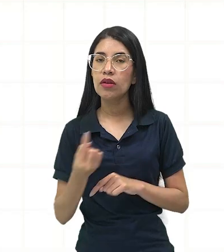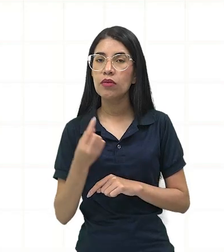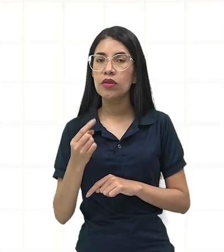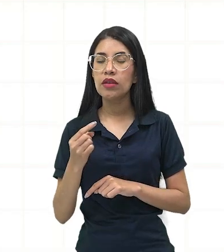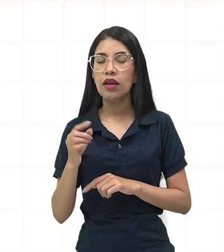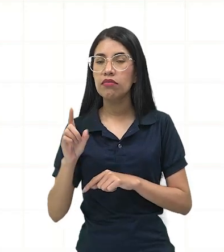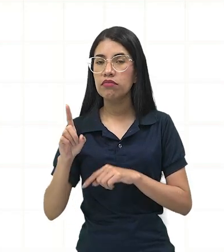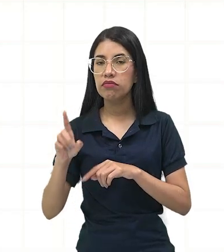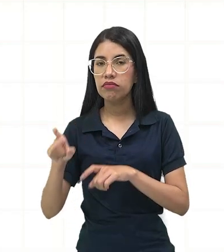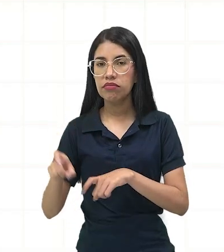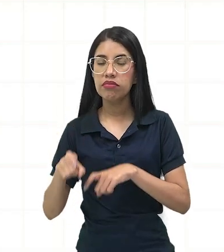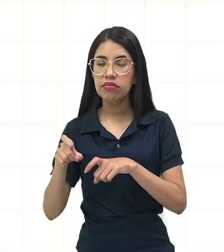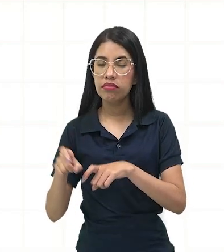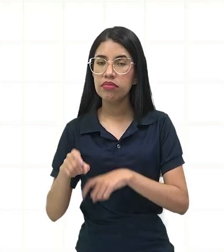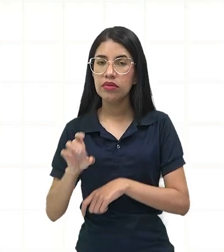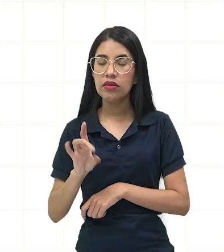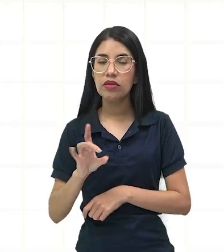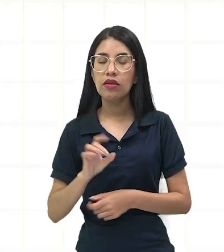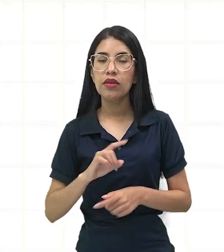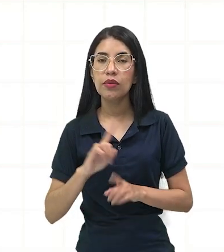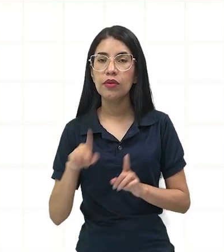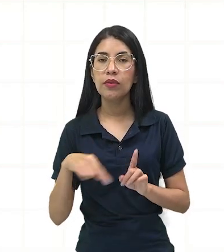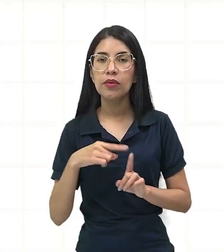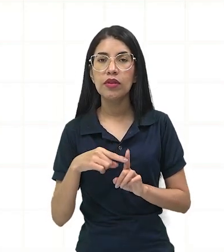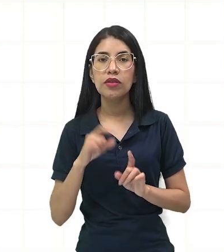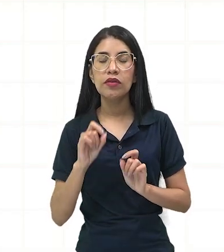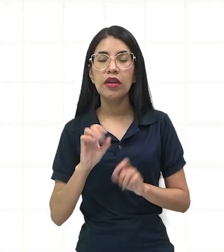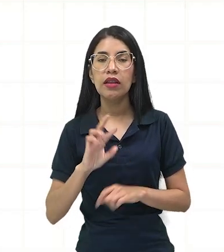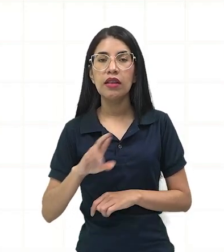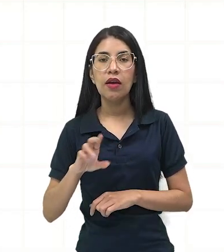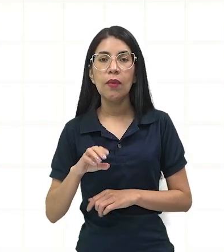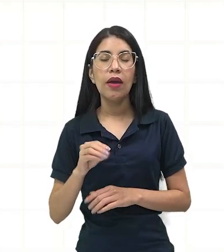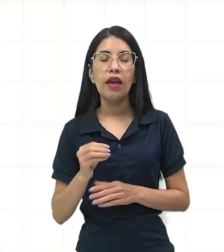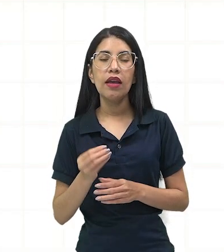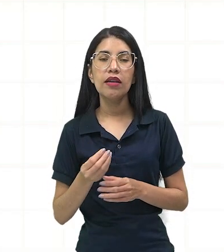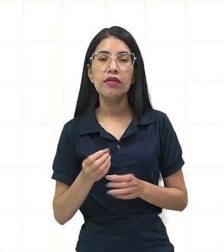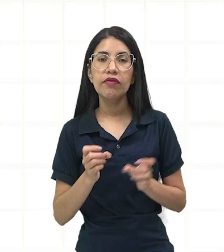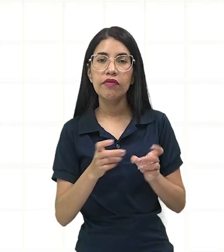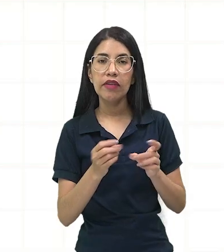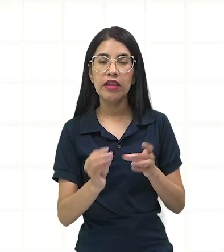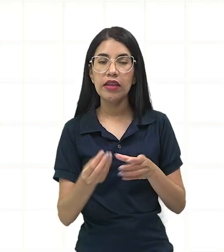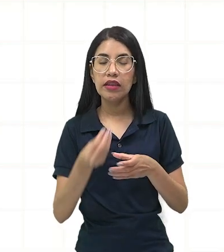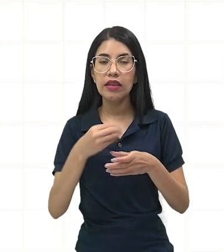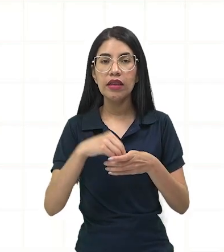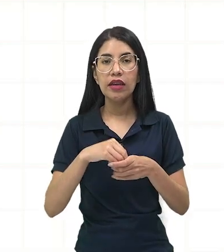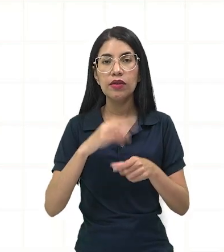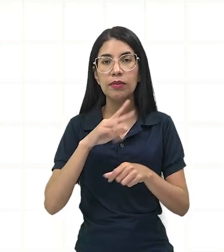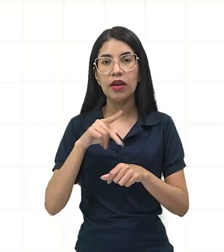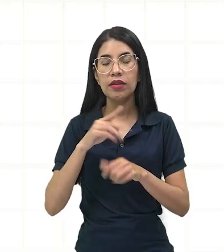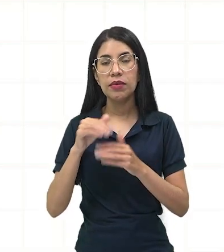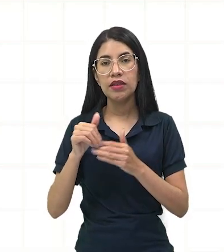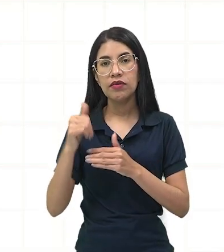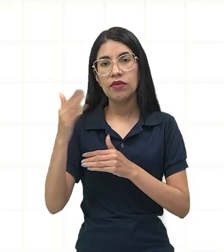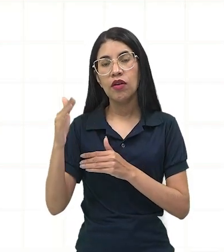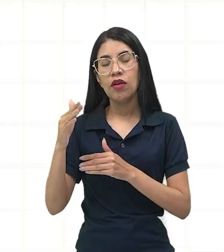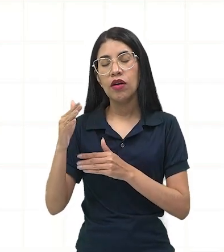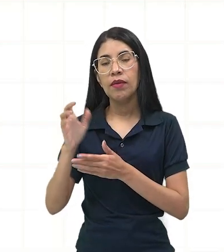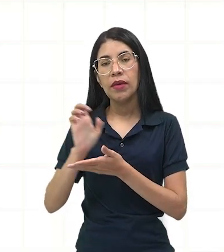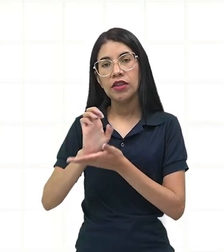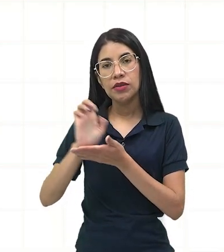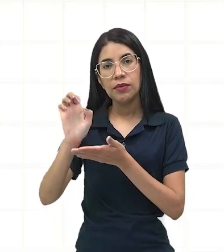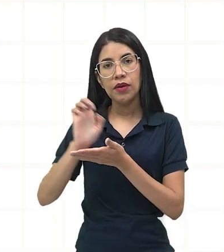e o objetivo dele não é o abastecimento do mercado interno, e sim abastecer o